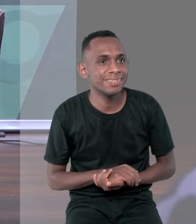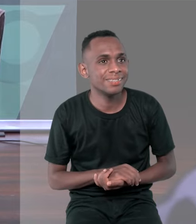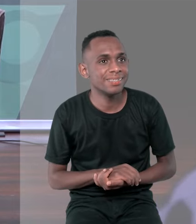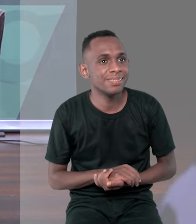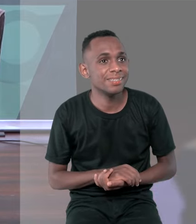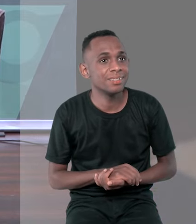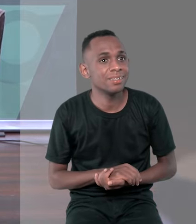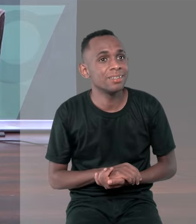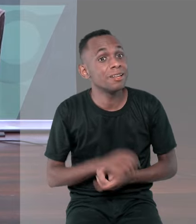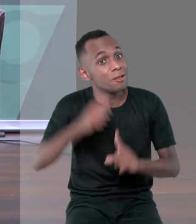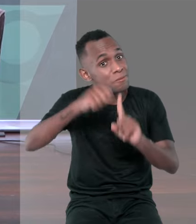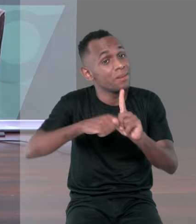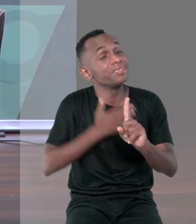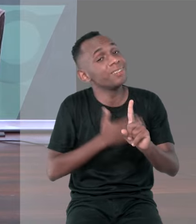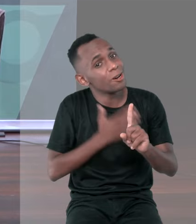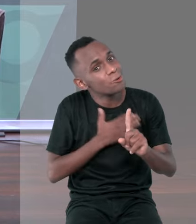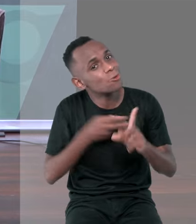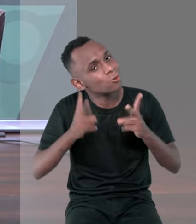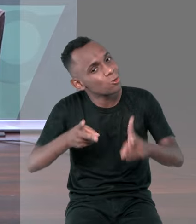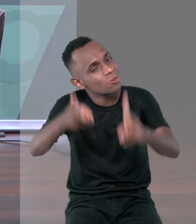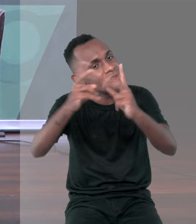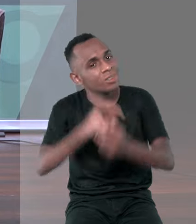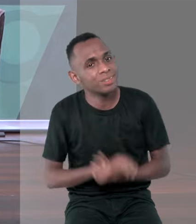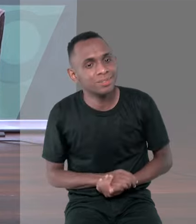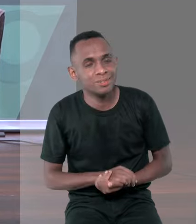Vamos se manter no mês, né, de agosto.